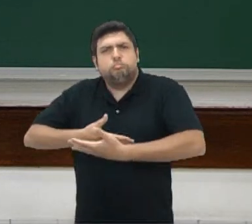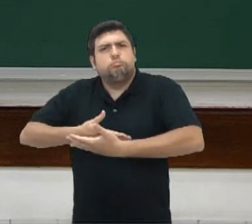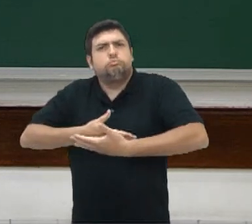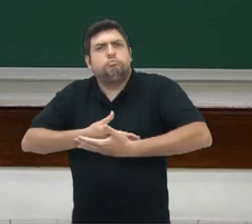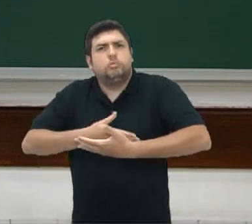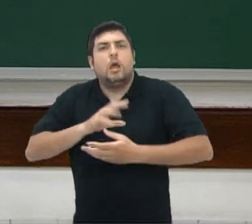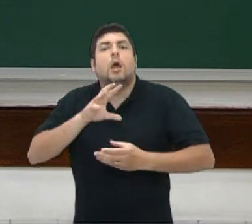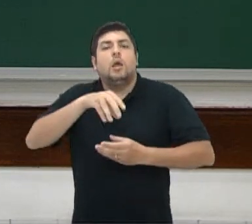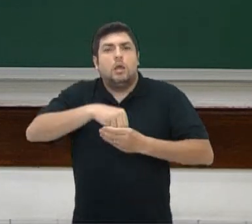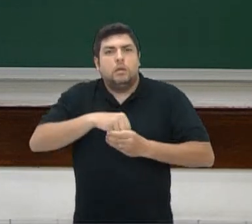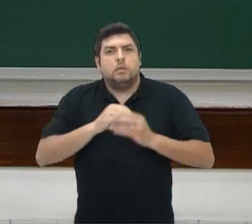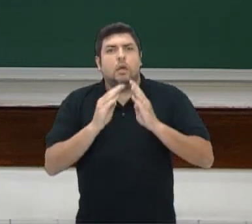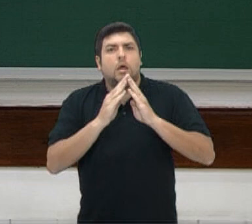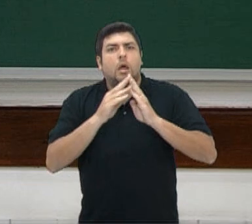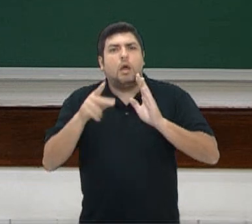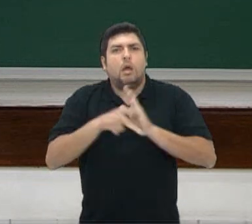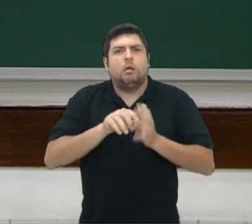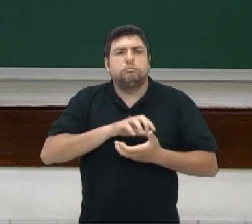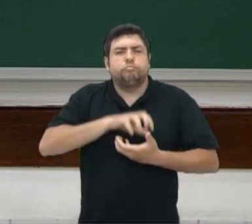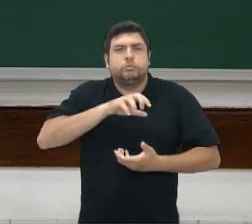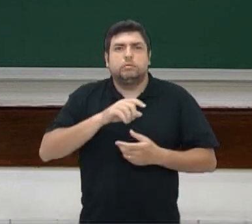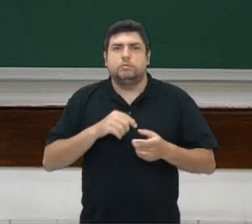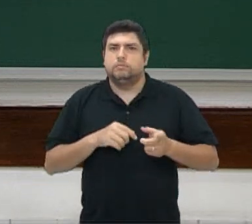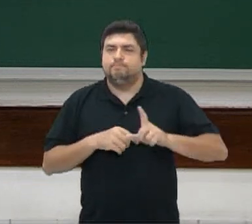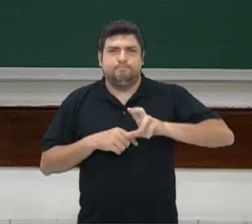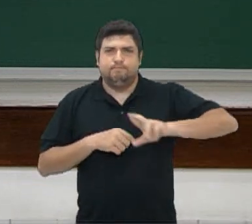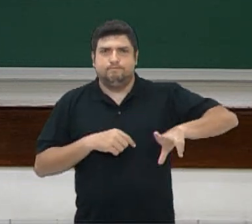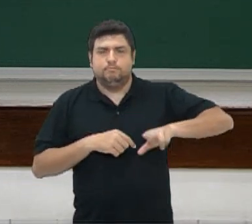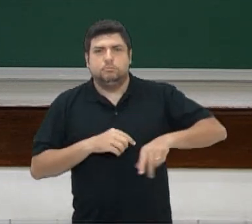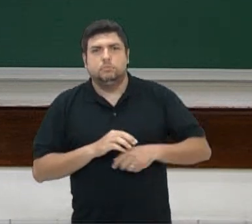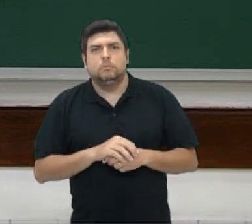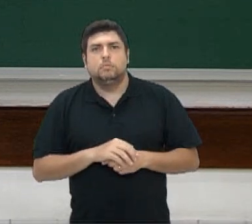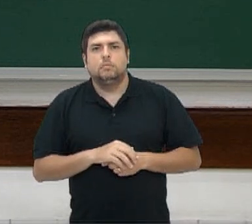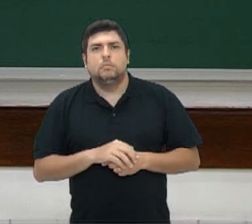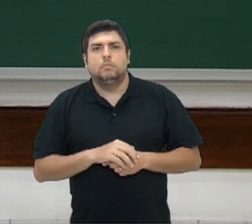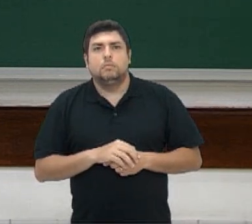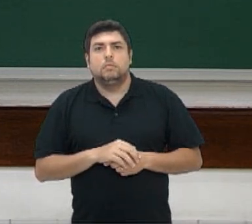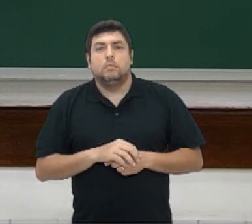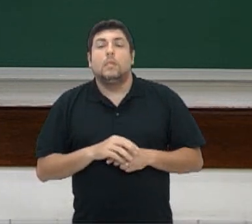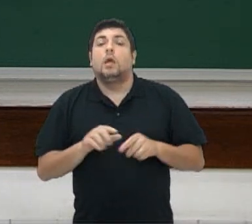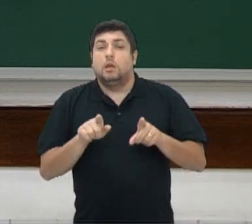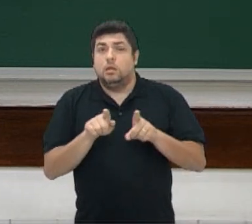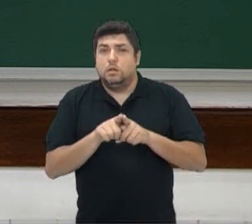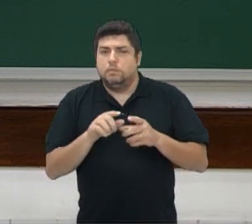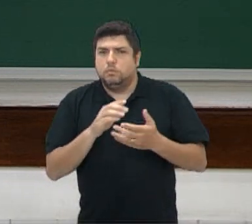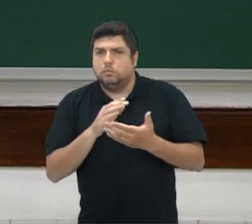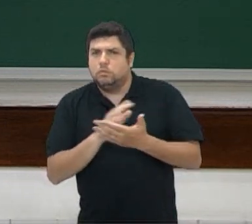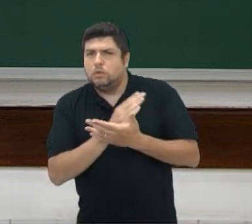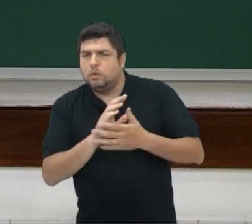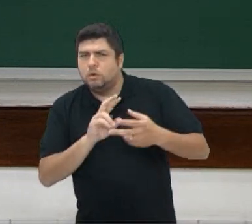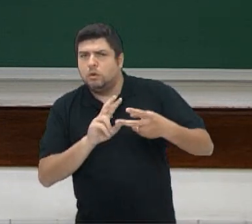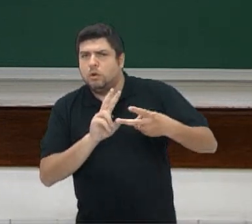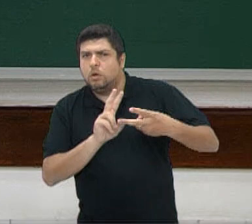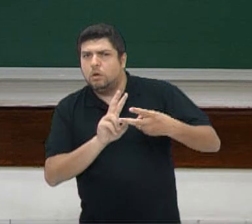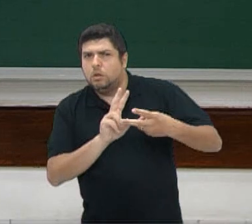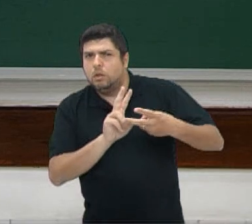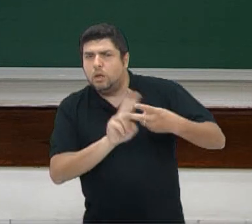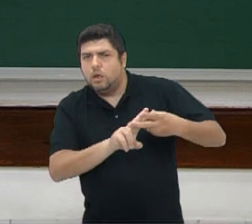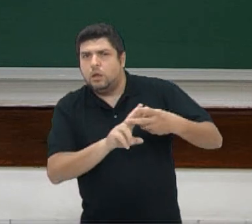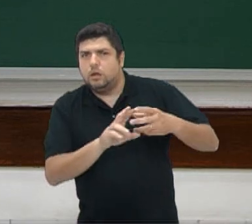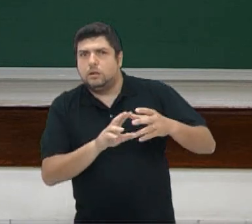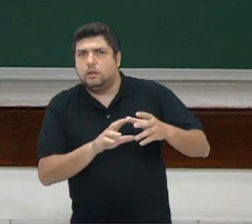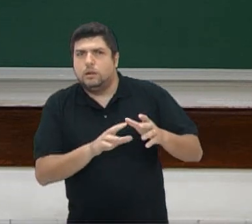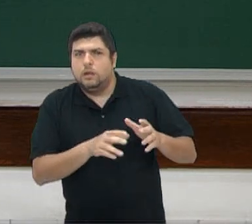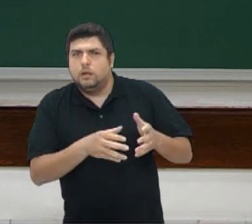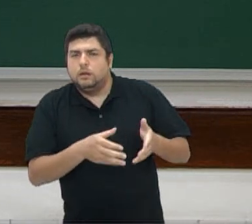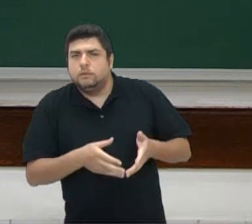nas creches, nos reclusos de menores, quando não há família, ele nasce em algum outro ambiente em que a